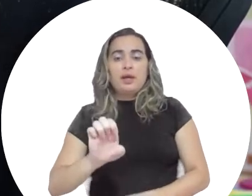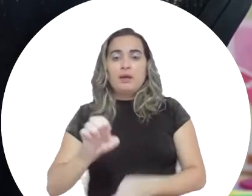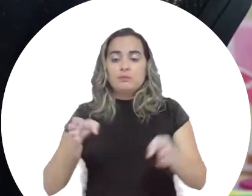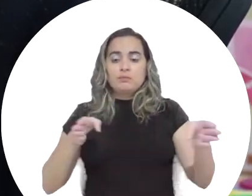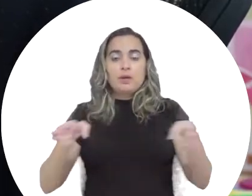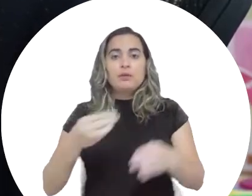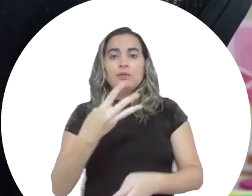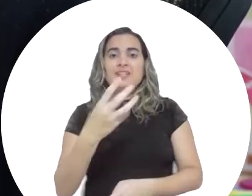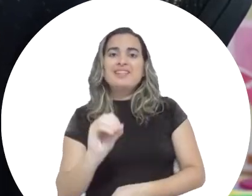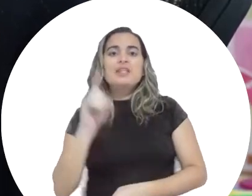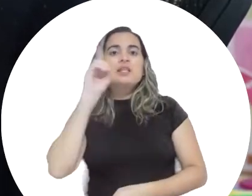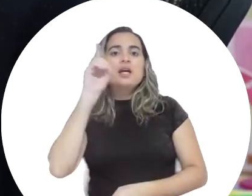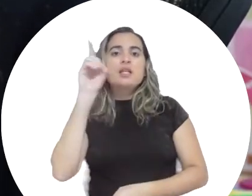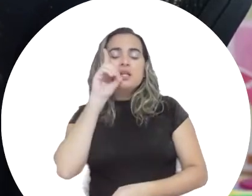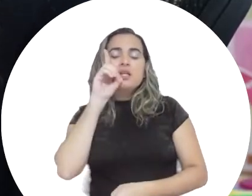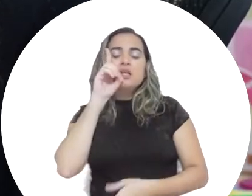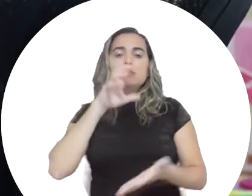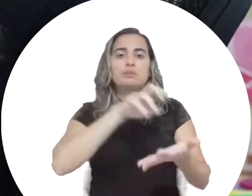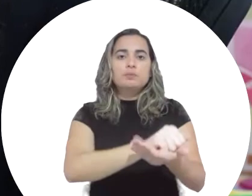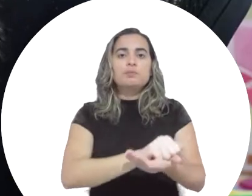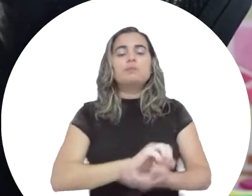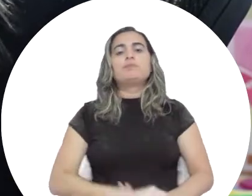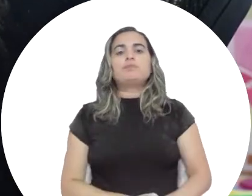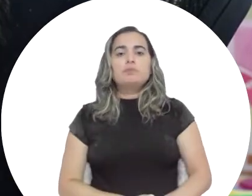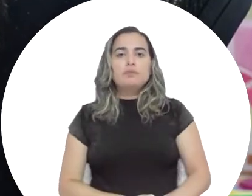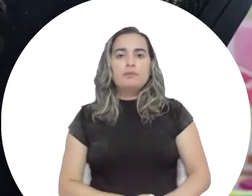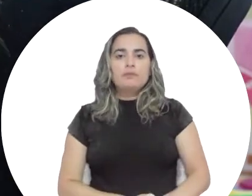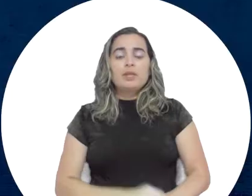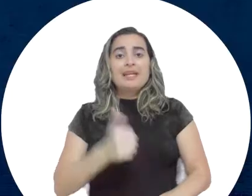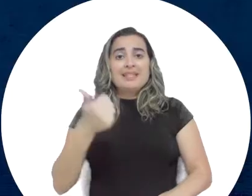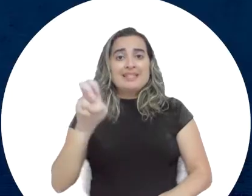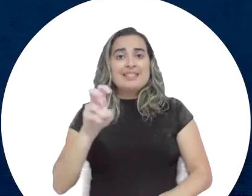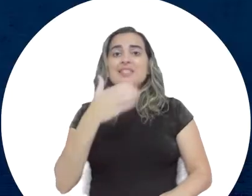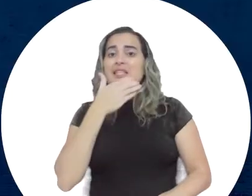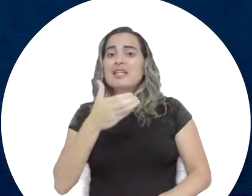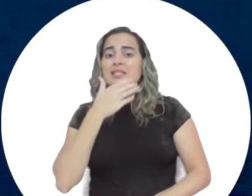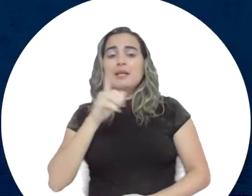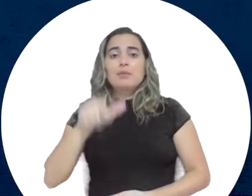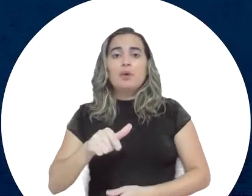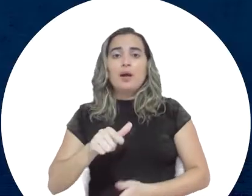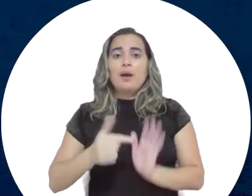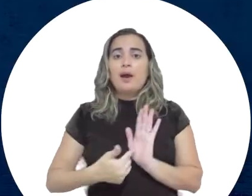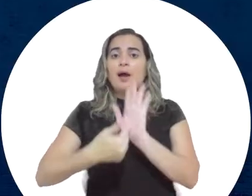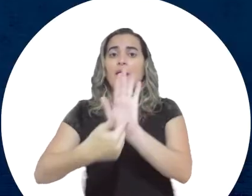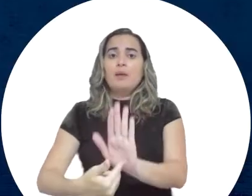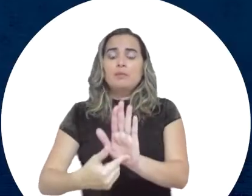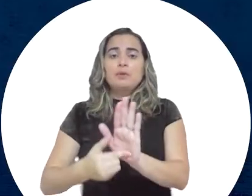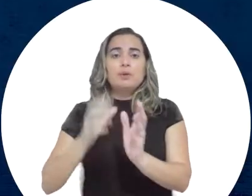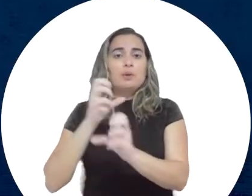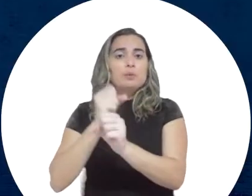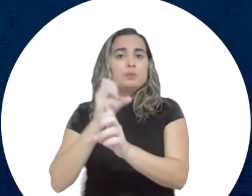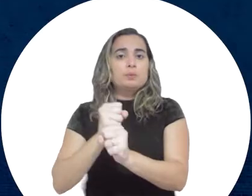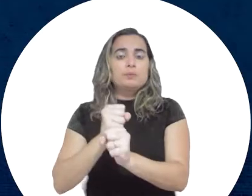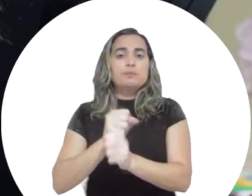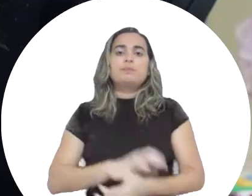de 2020. 30 dias após o último dia do pedido de registro. 15 de dezembro é o último dia para a entrega das prestações